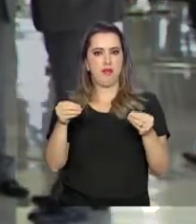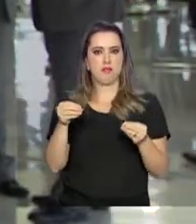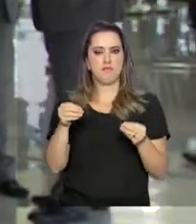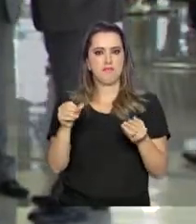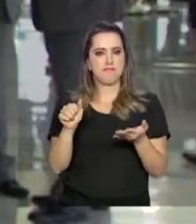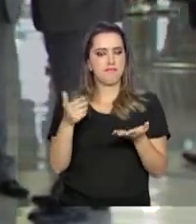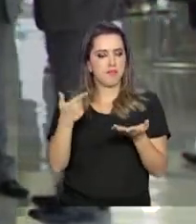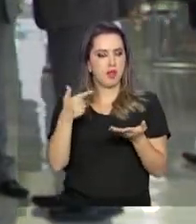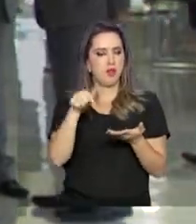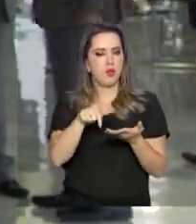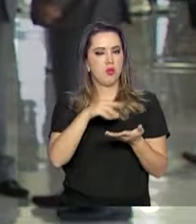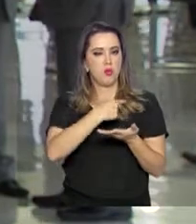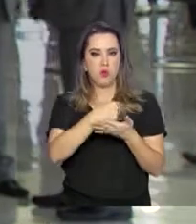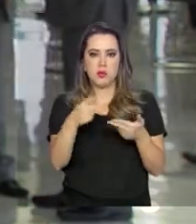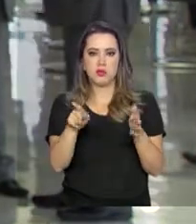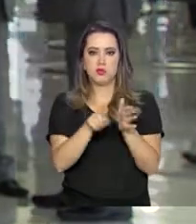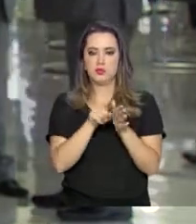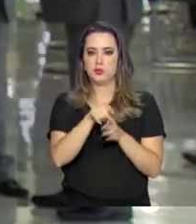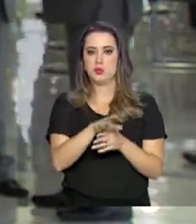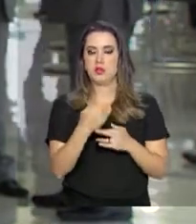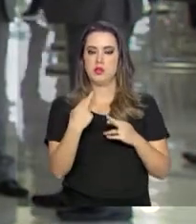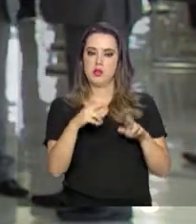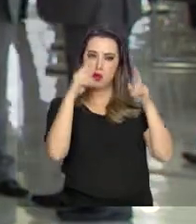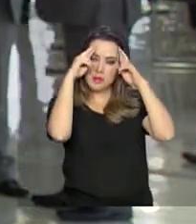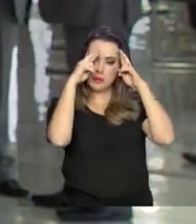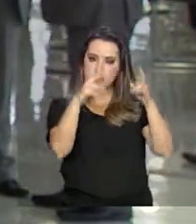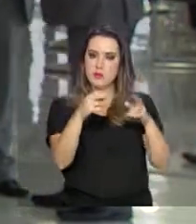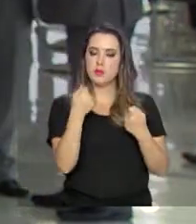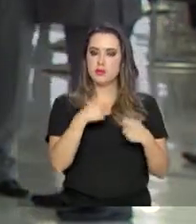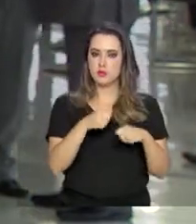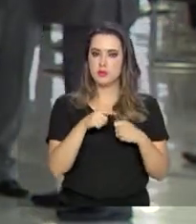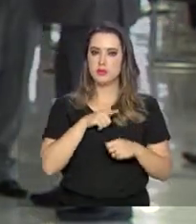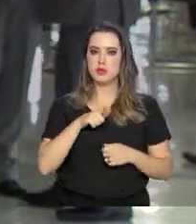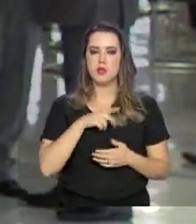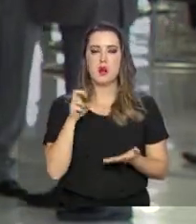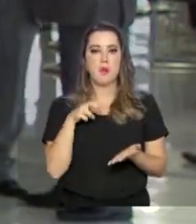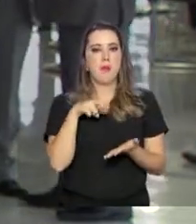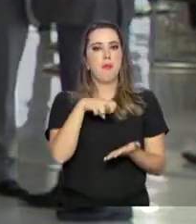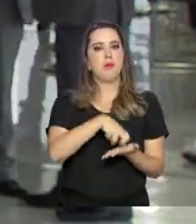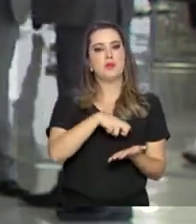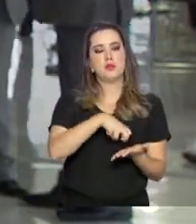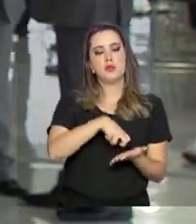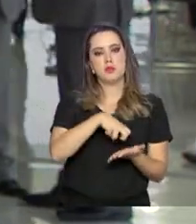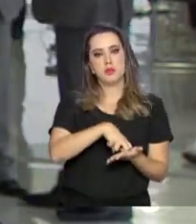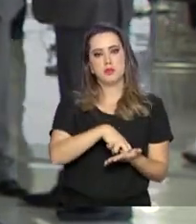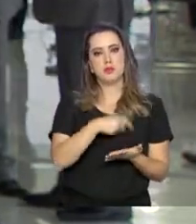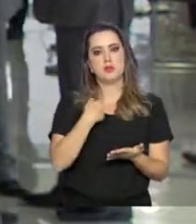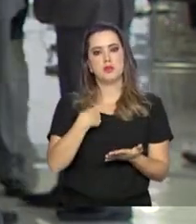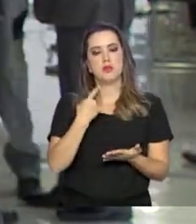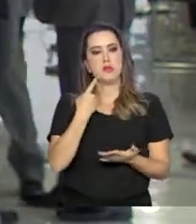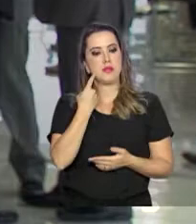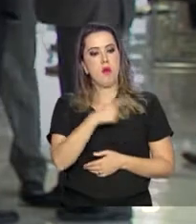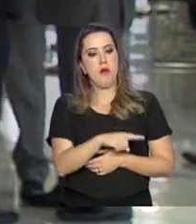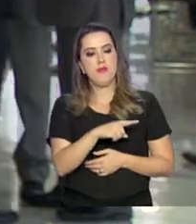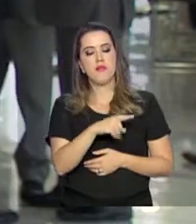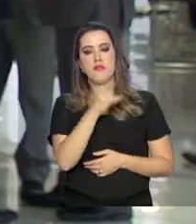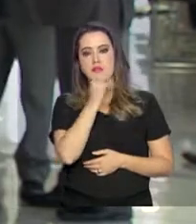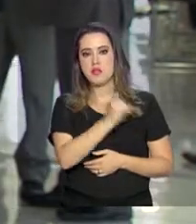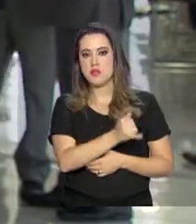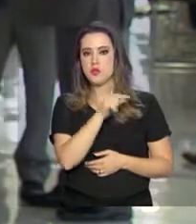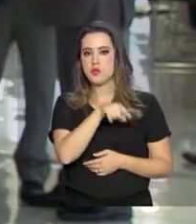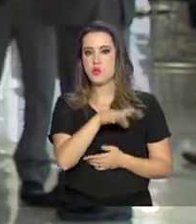novas regras não sejam respeitadas, a proposta prevê punição para infrações de advertência, a